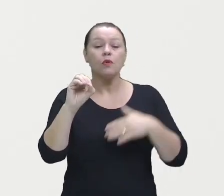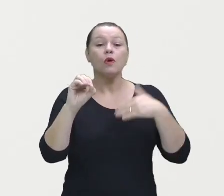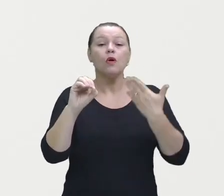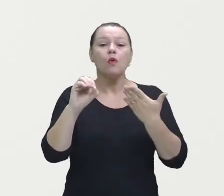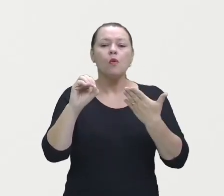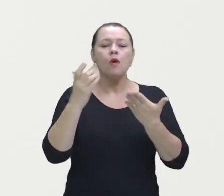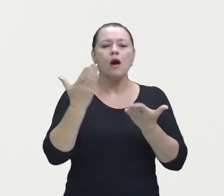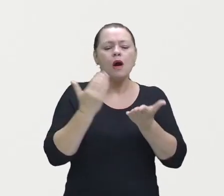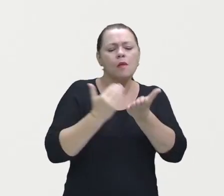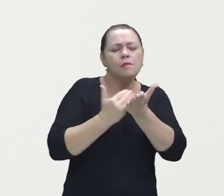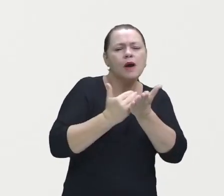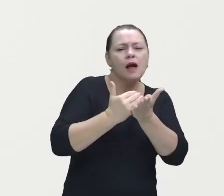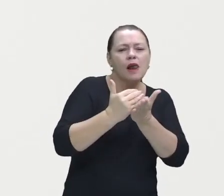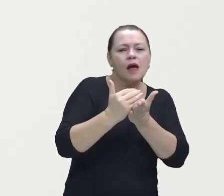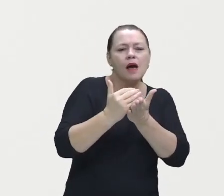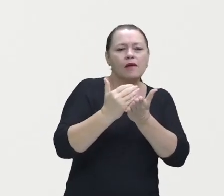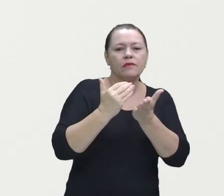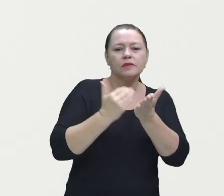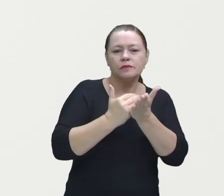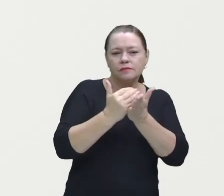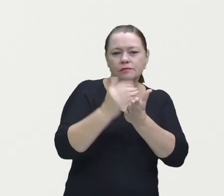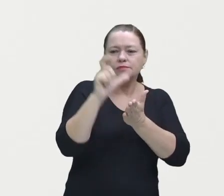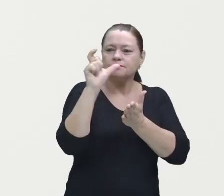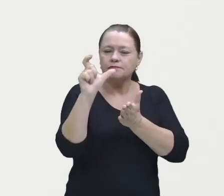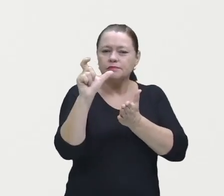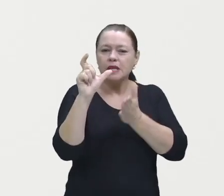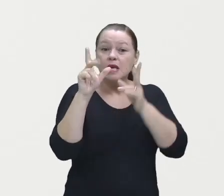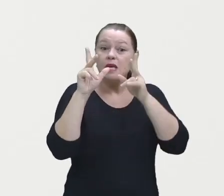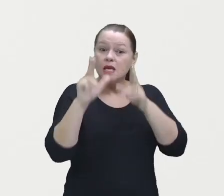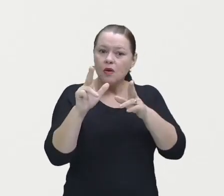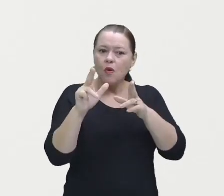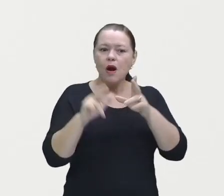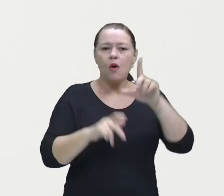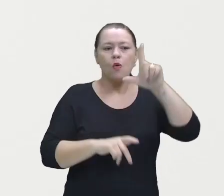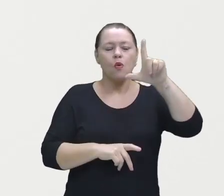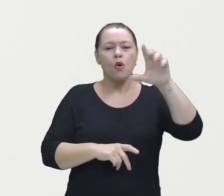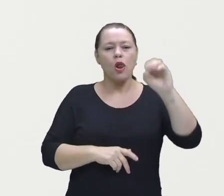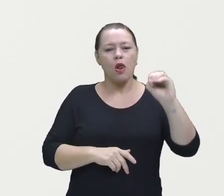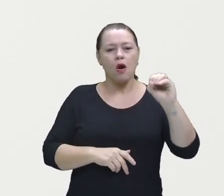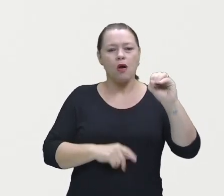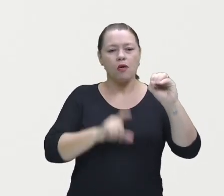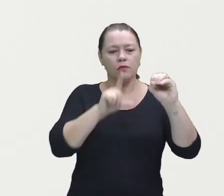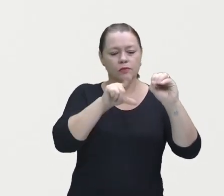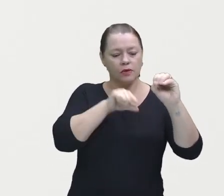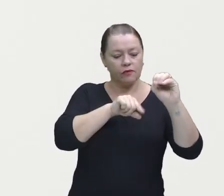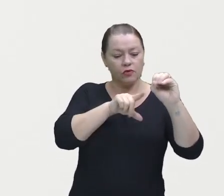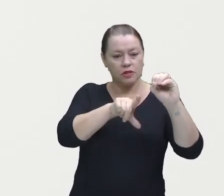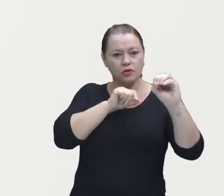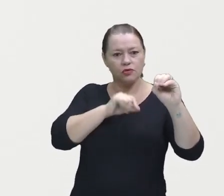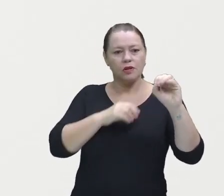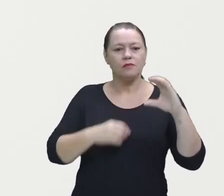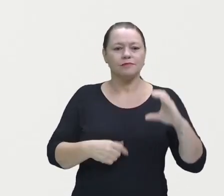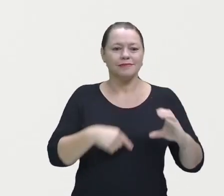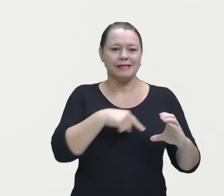se iniciava, igualzinho, que você marcou aqui, ó, a letra C,